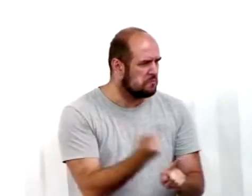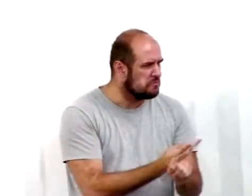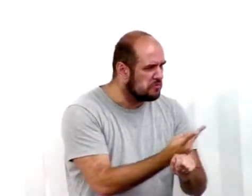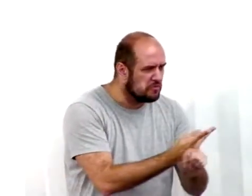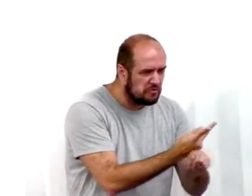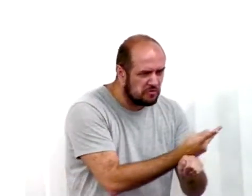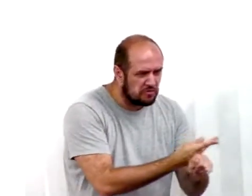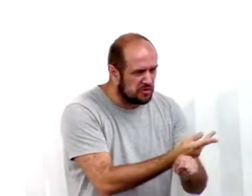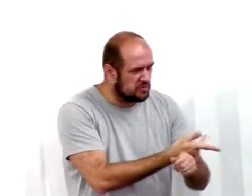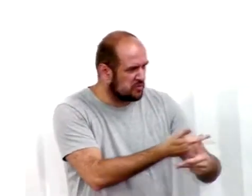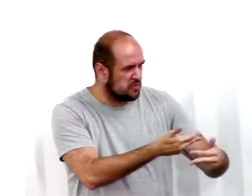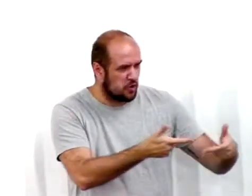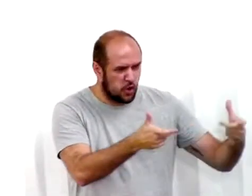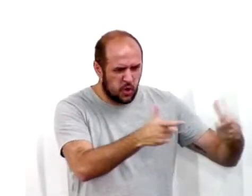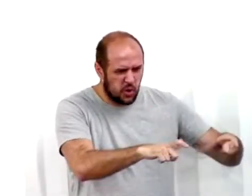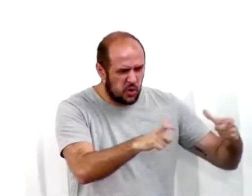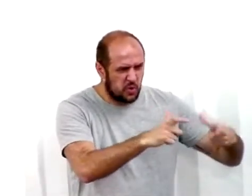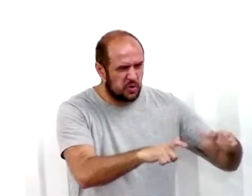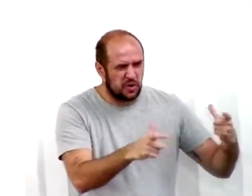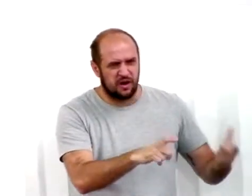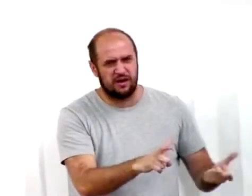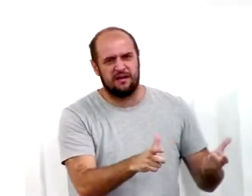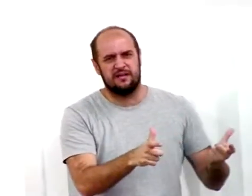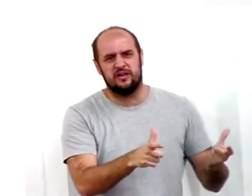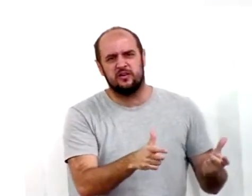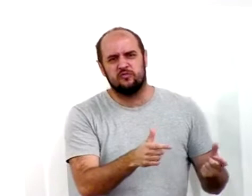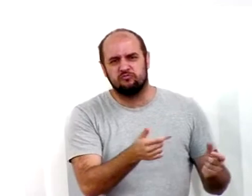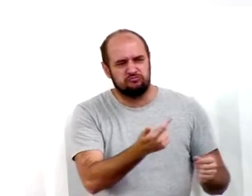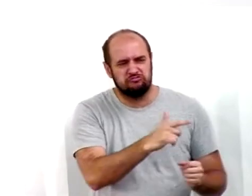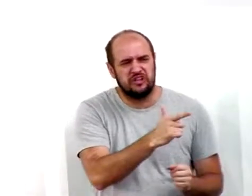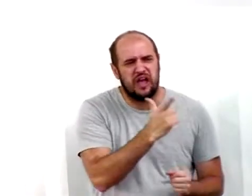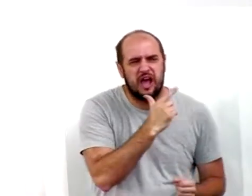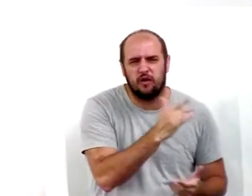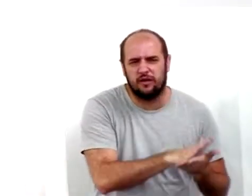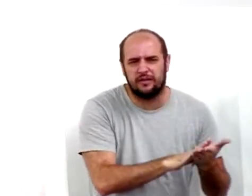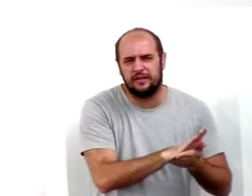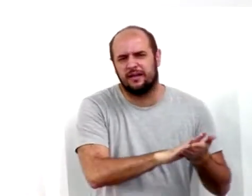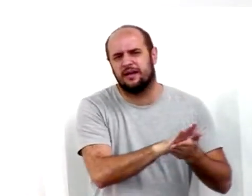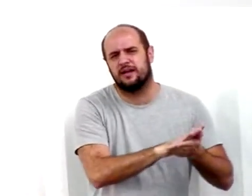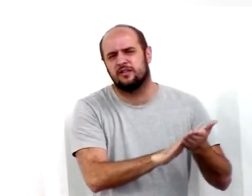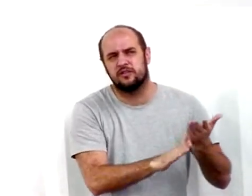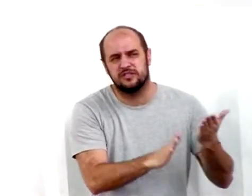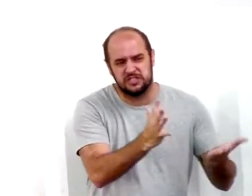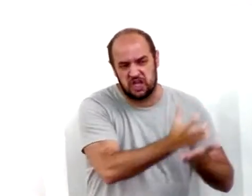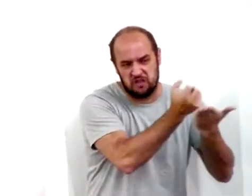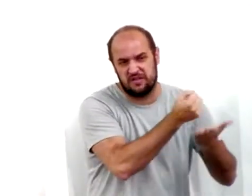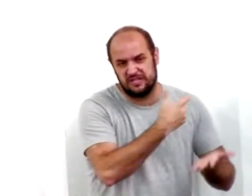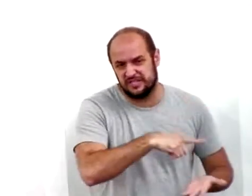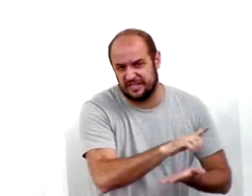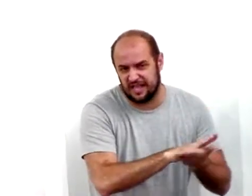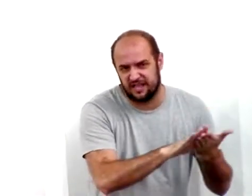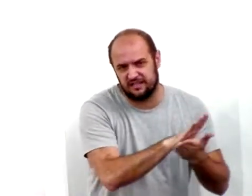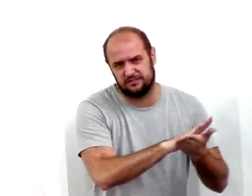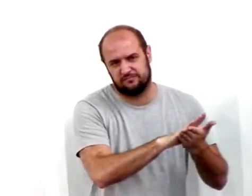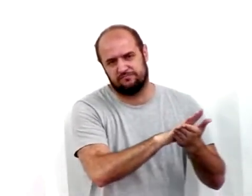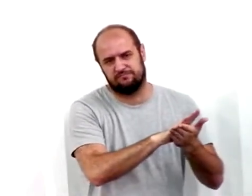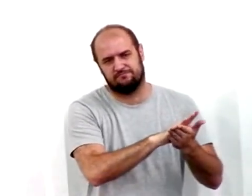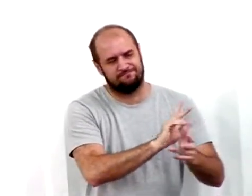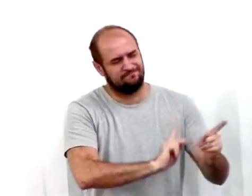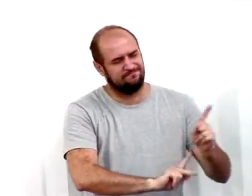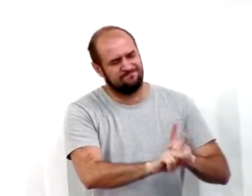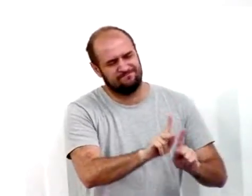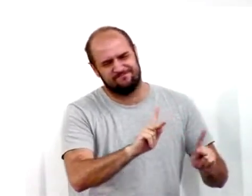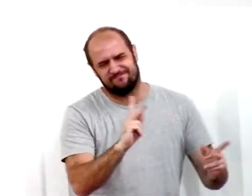cisternas rotas ou rachadas, que não retêm água. Este foi o erro do povo de